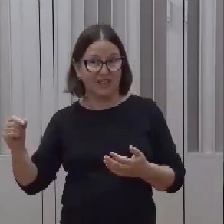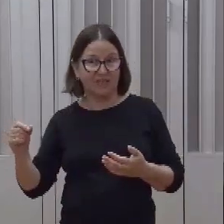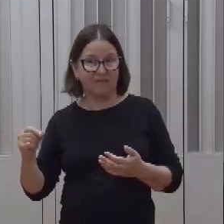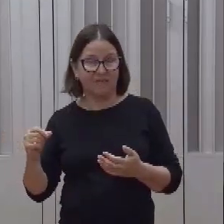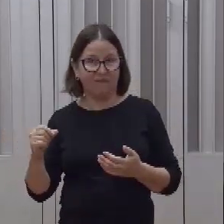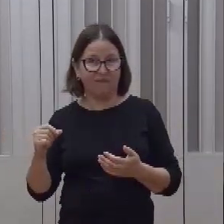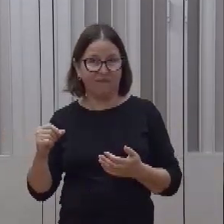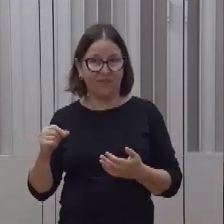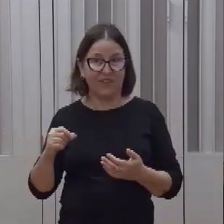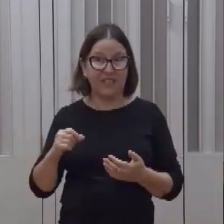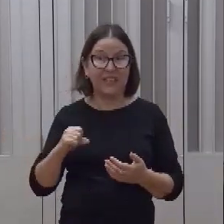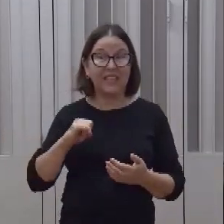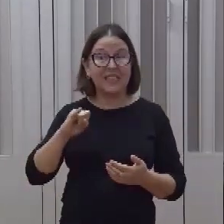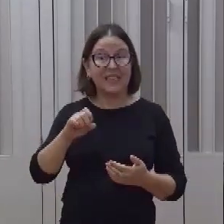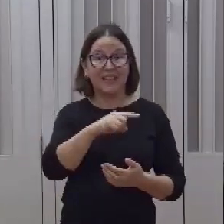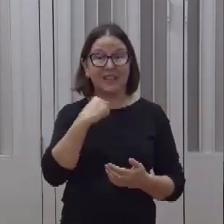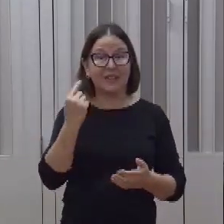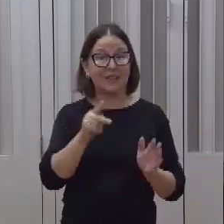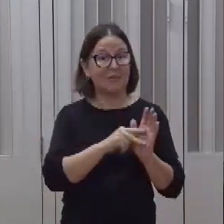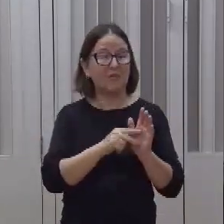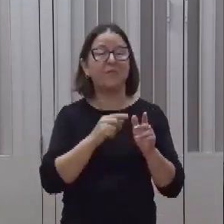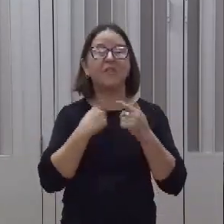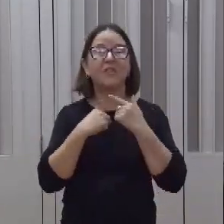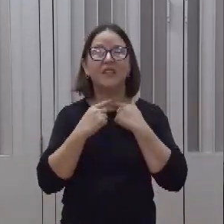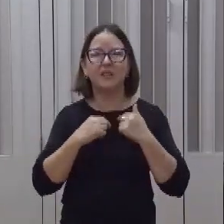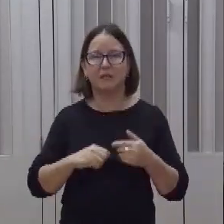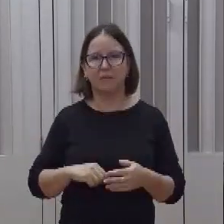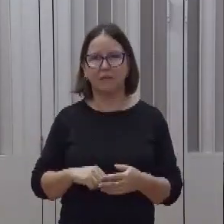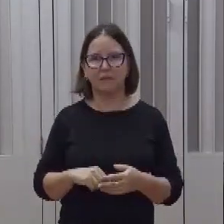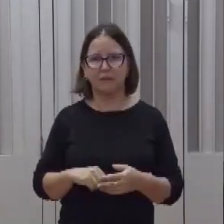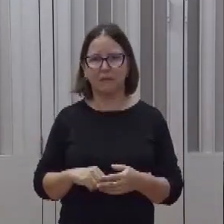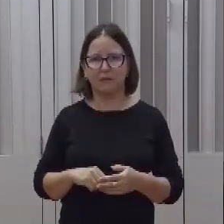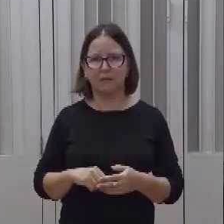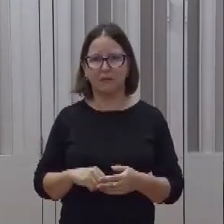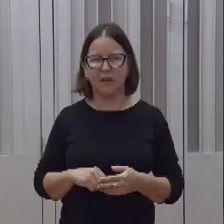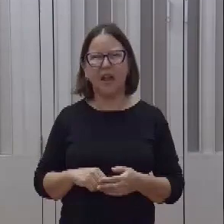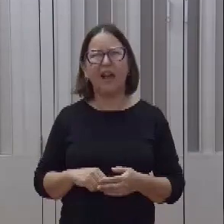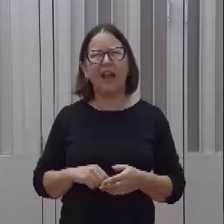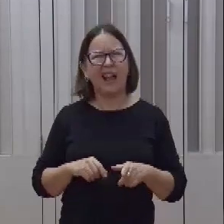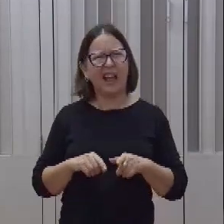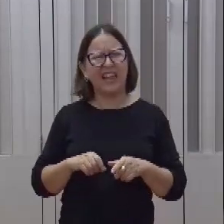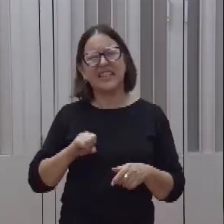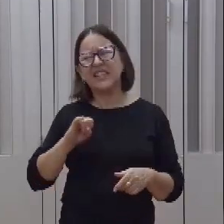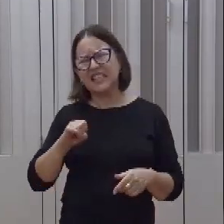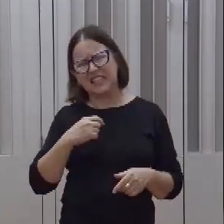mãos dele, mas se a gente quiser sair, eu saio.